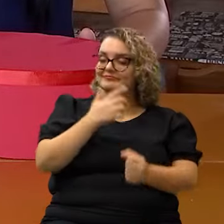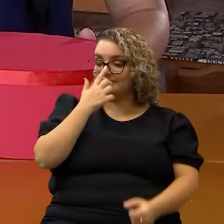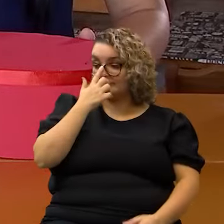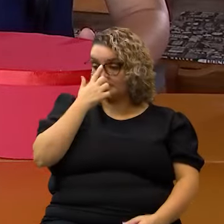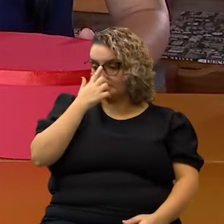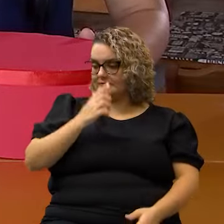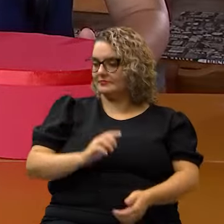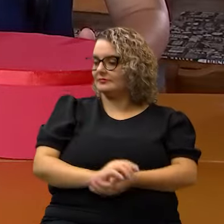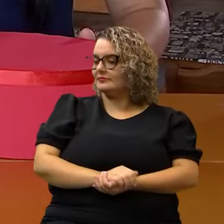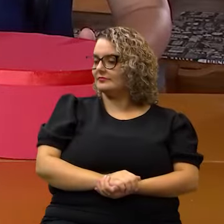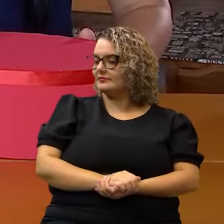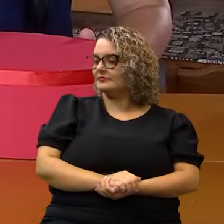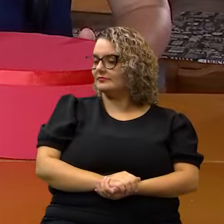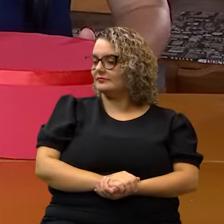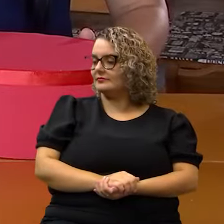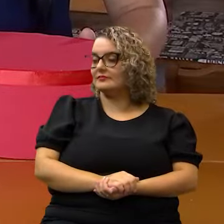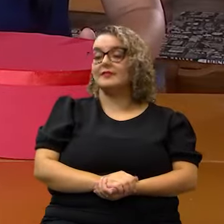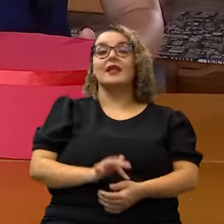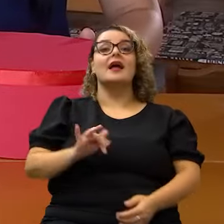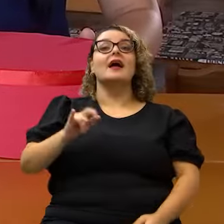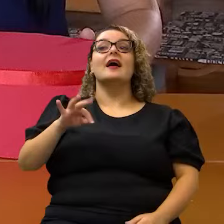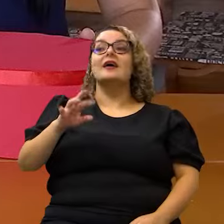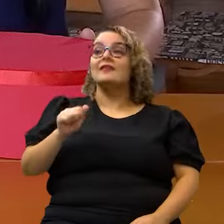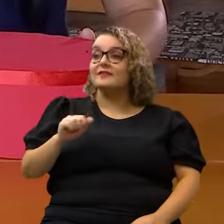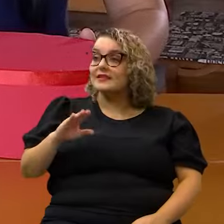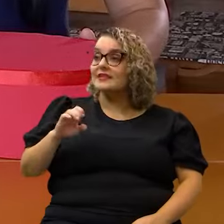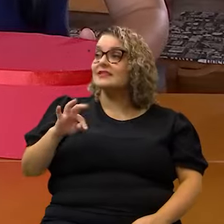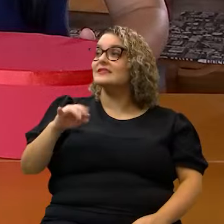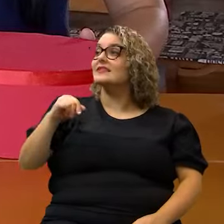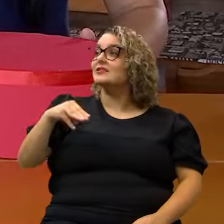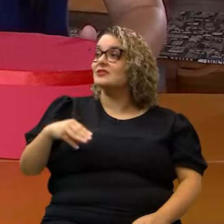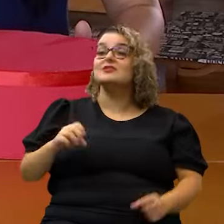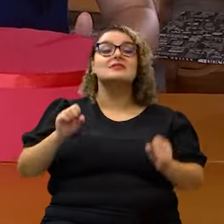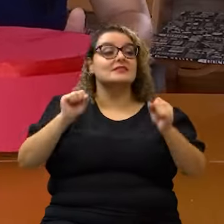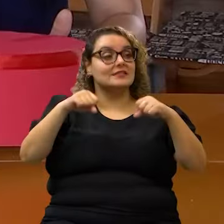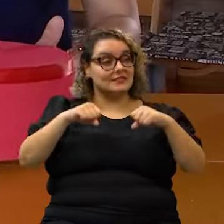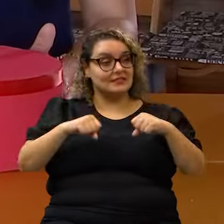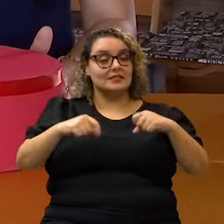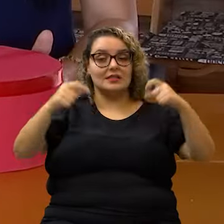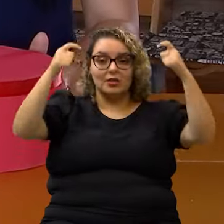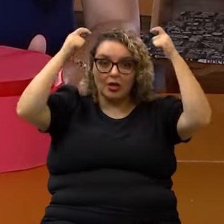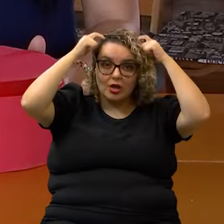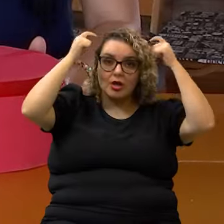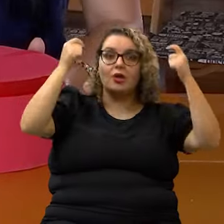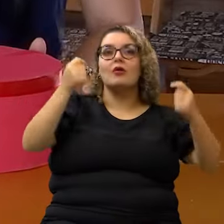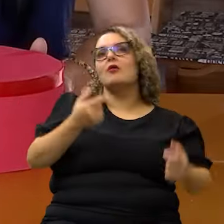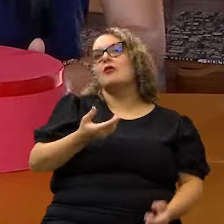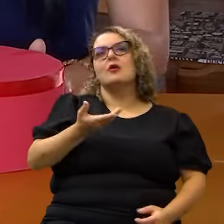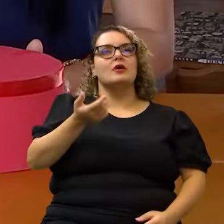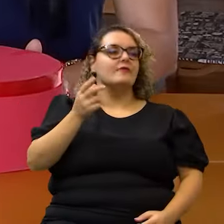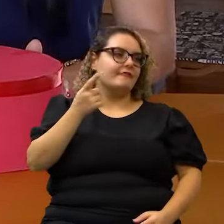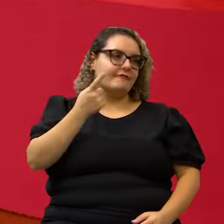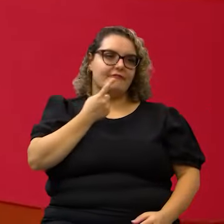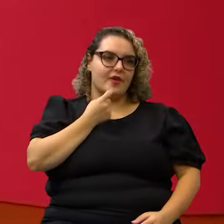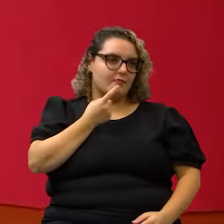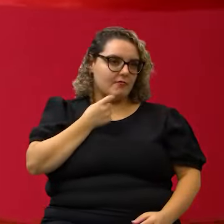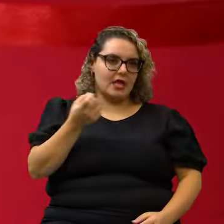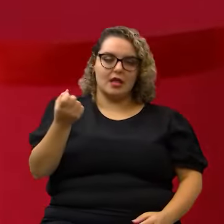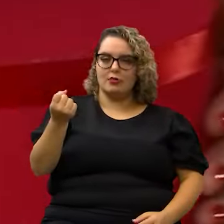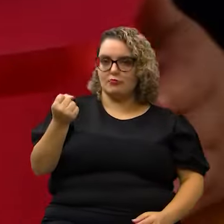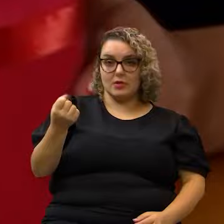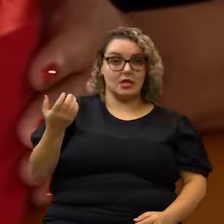né? Ah, fita de cetim. Fita de cetim. Como o tema mini vermelho, preto,